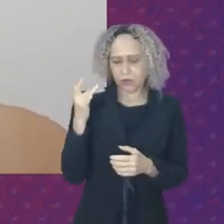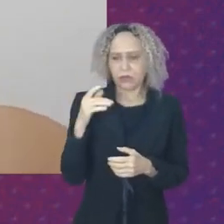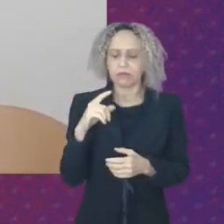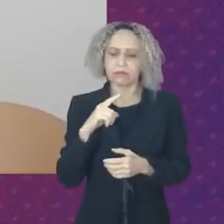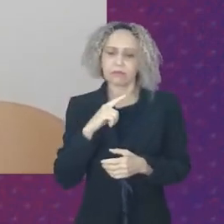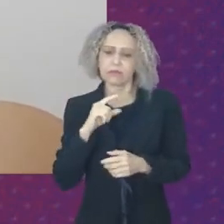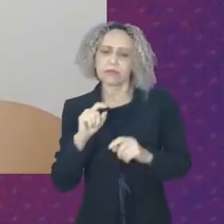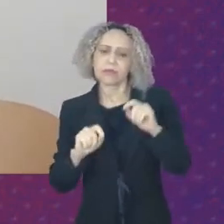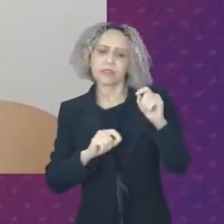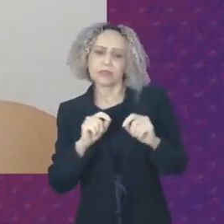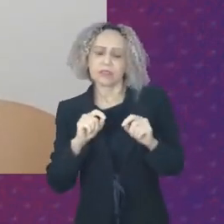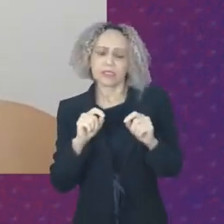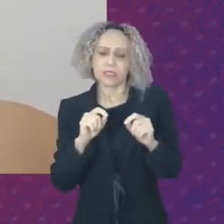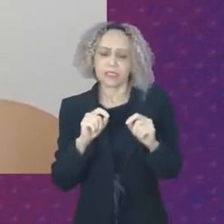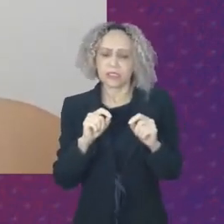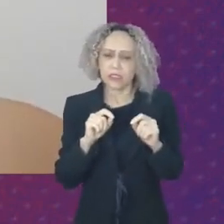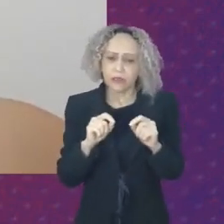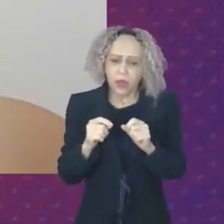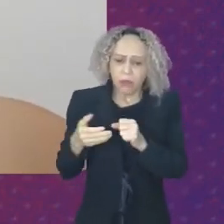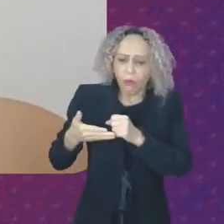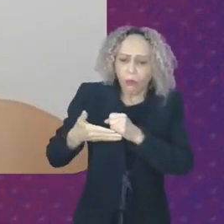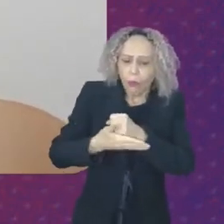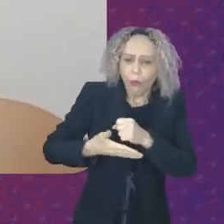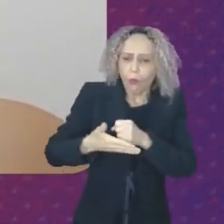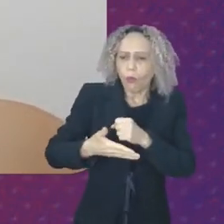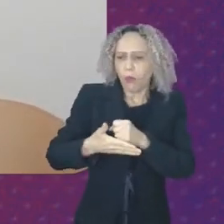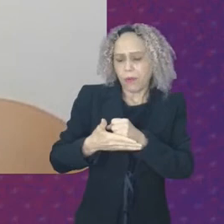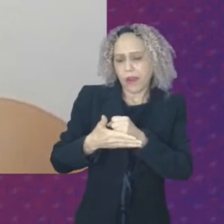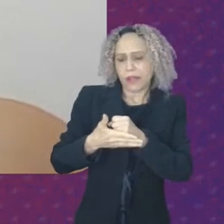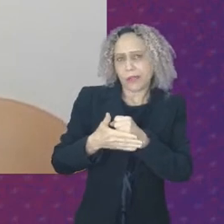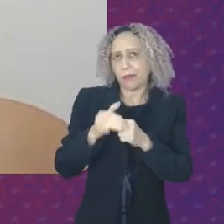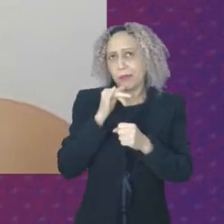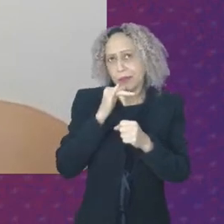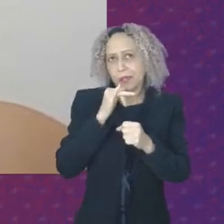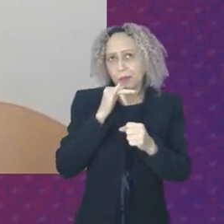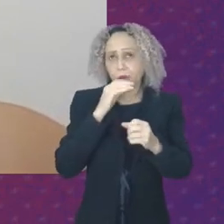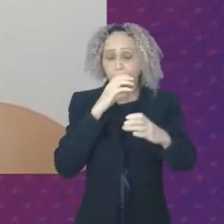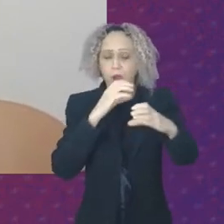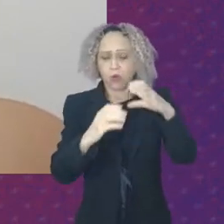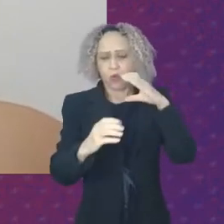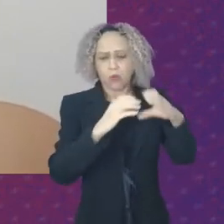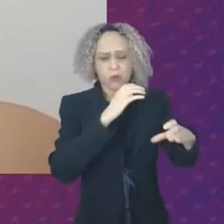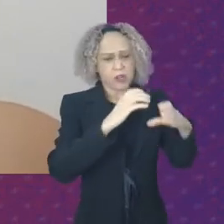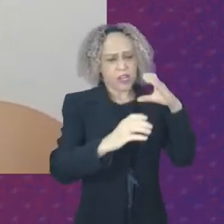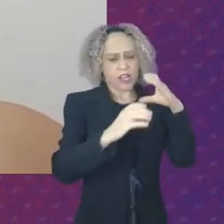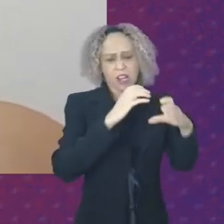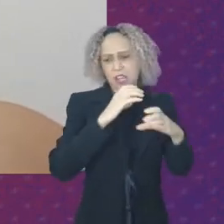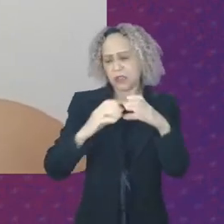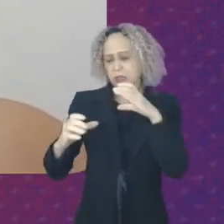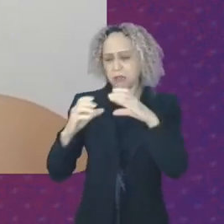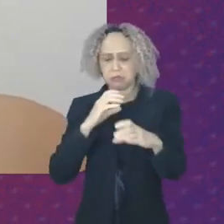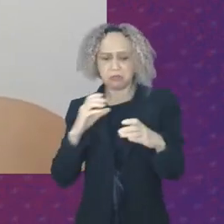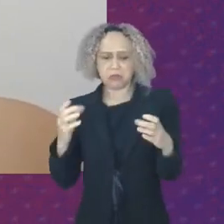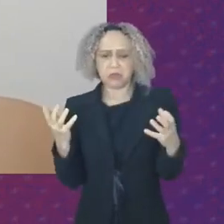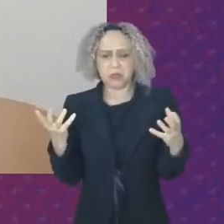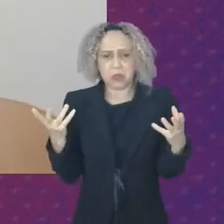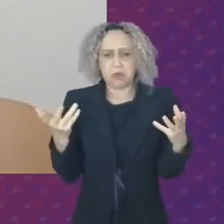uma base consolidada já de comunicação política e de